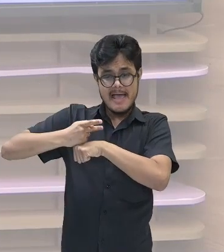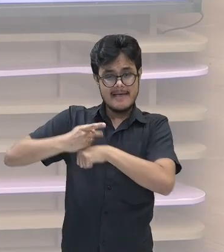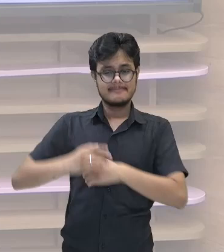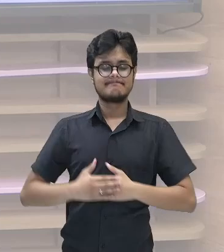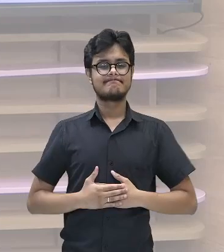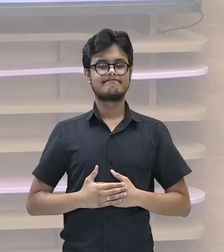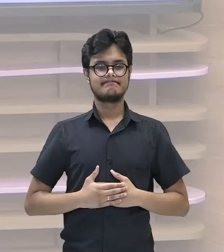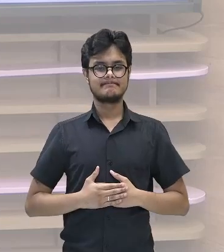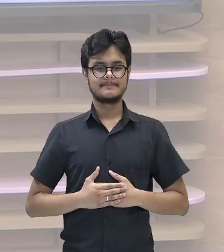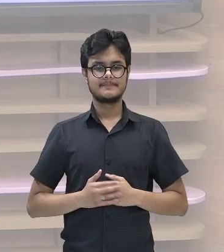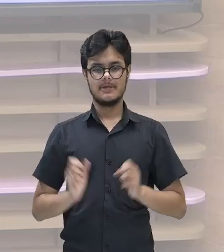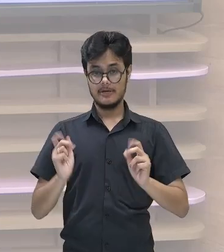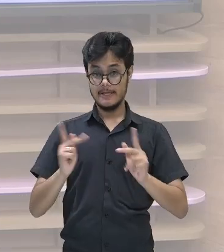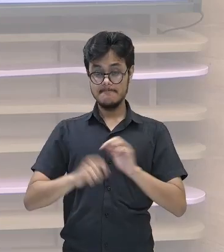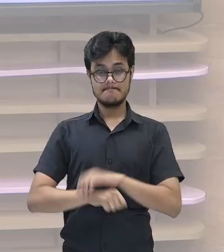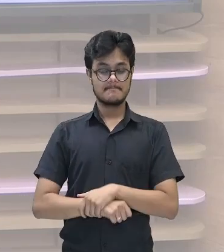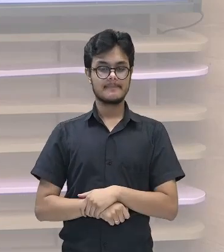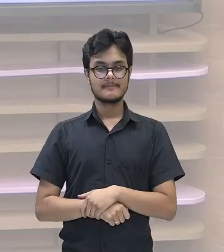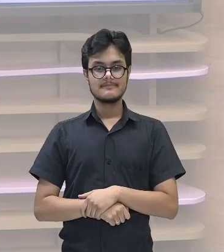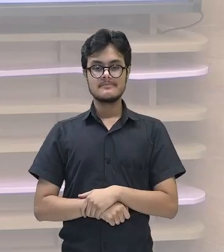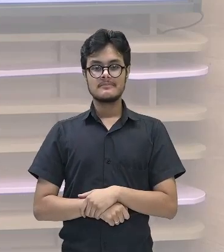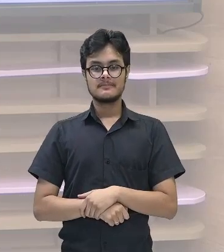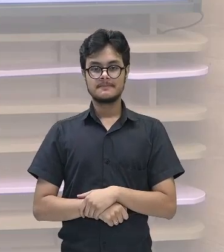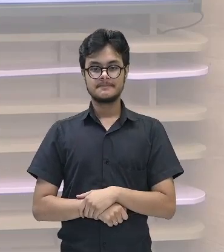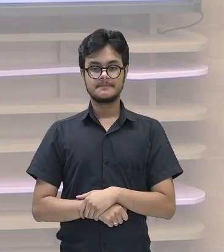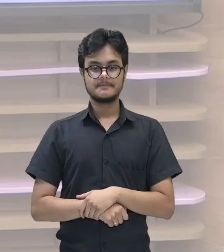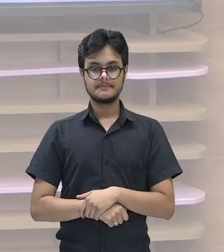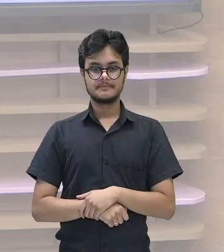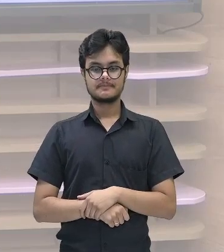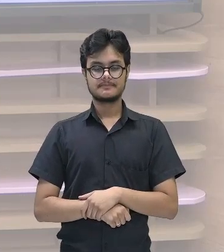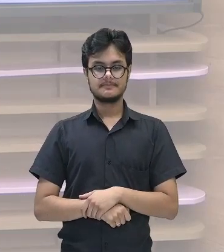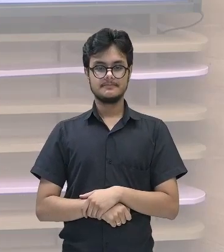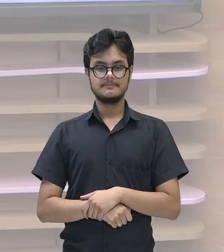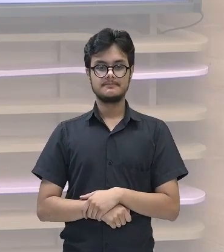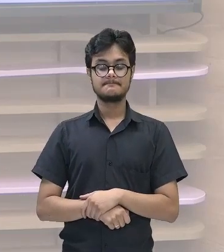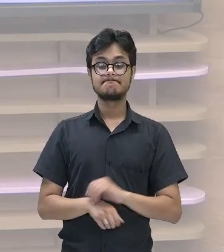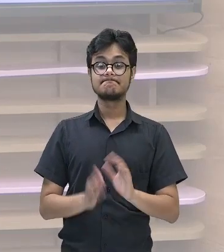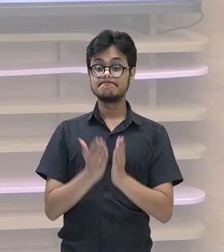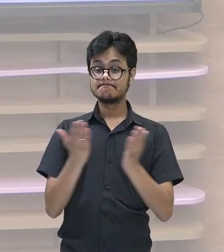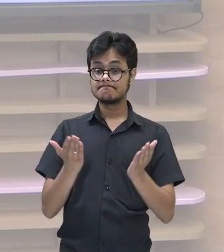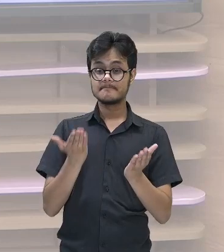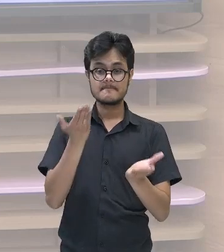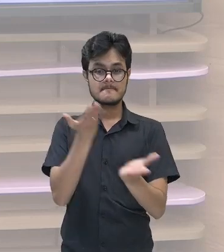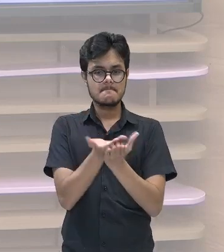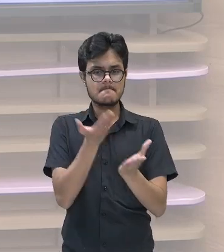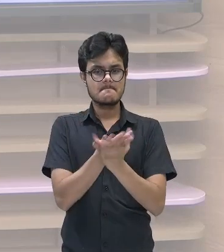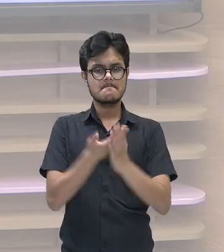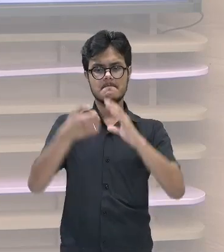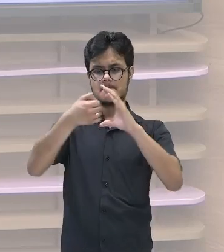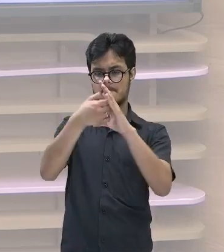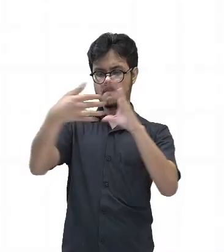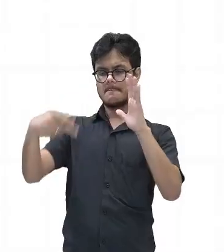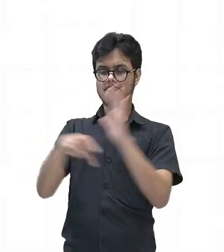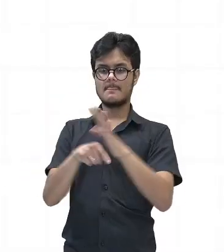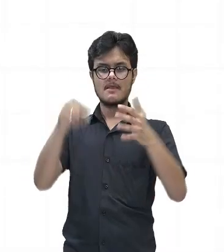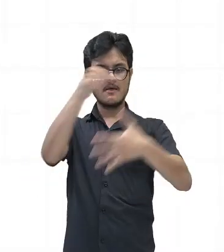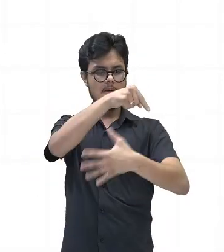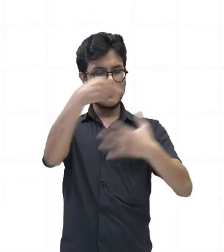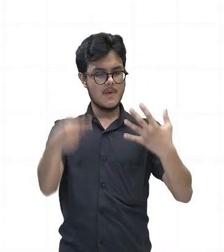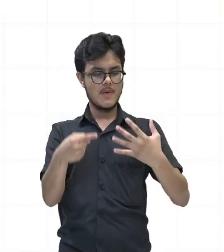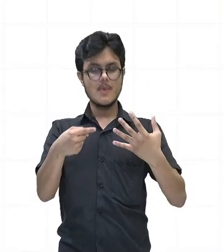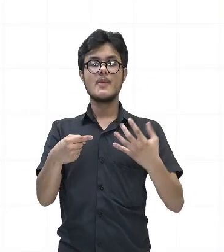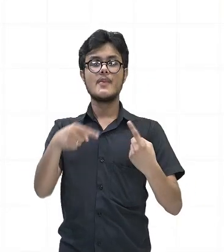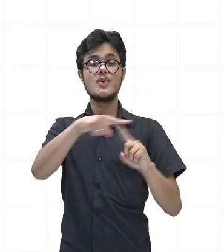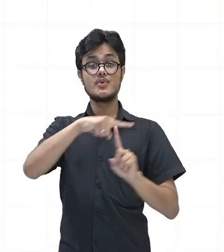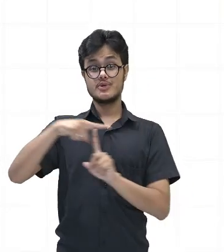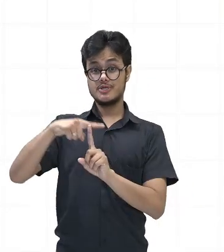ou subtropical. Certo? E aí a gente vai ver sobre a classificação dos tipos de vegetações